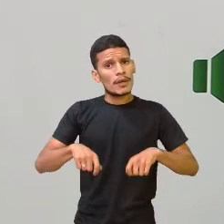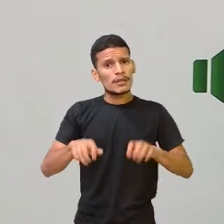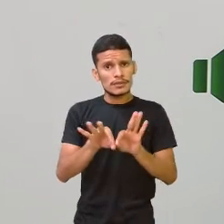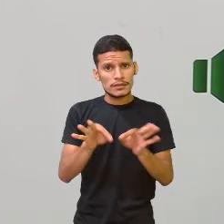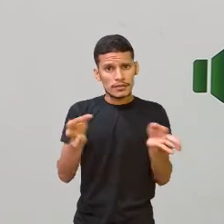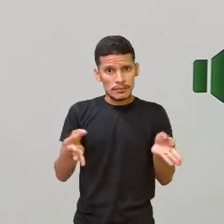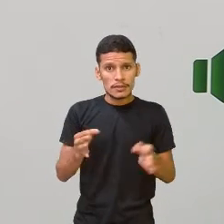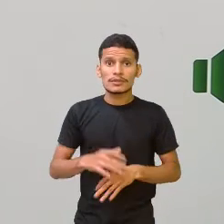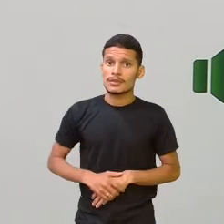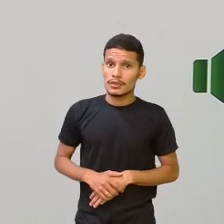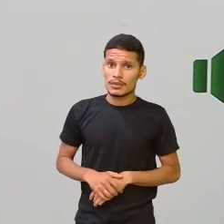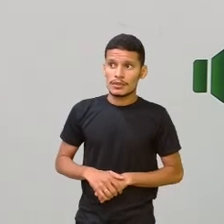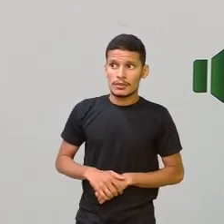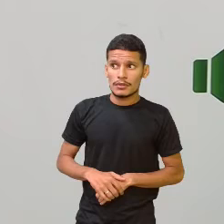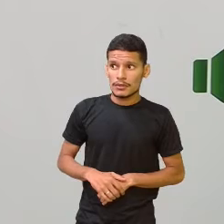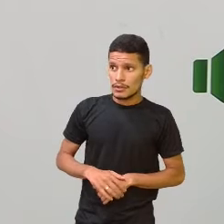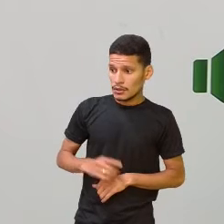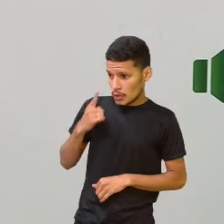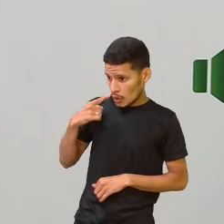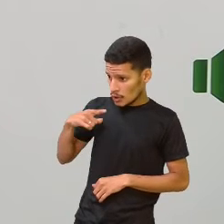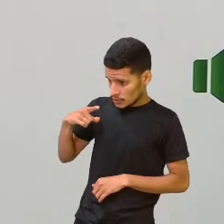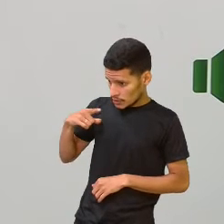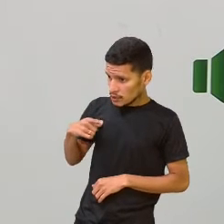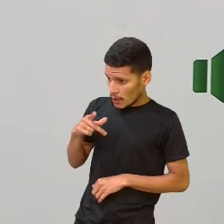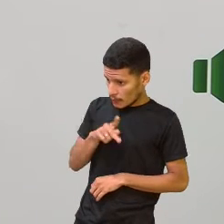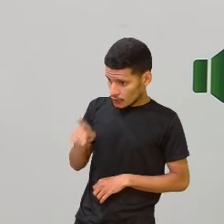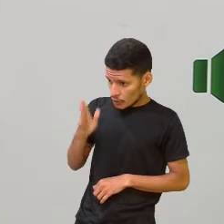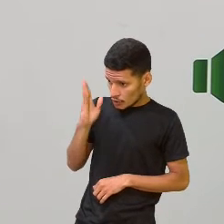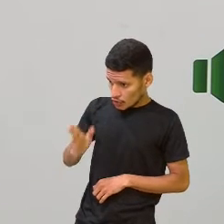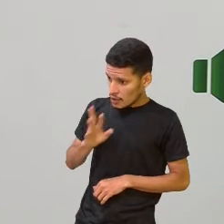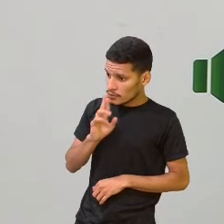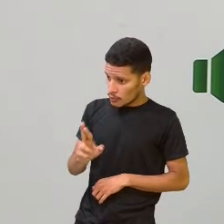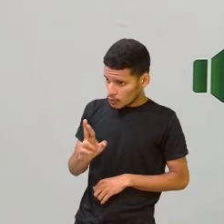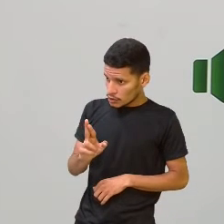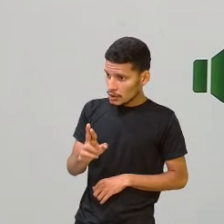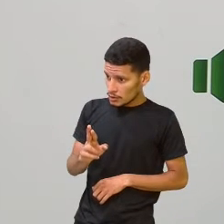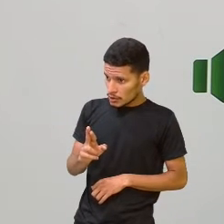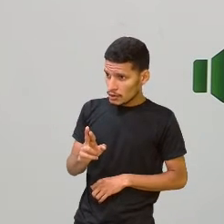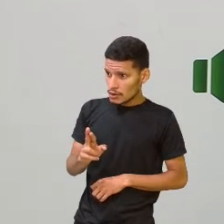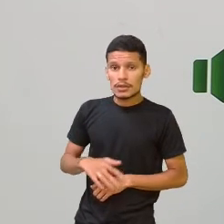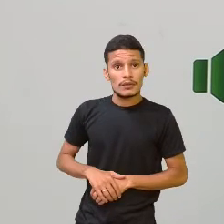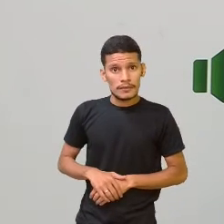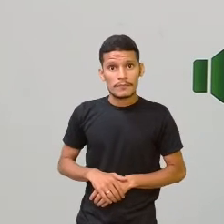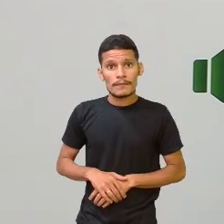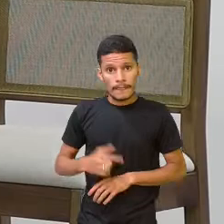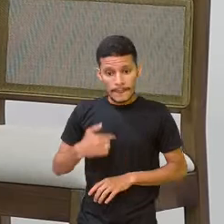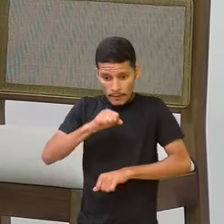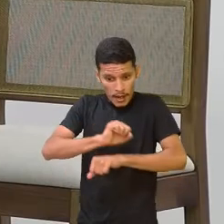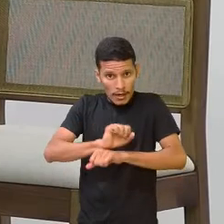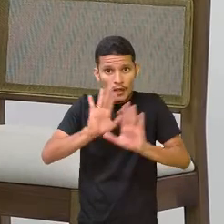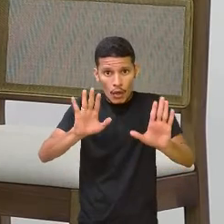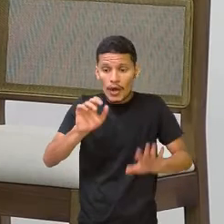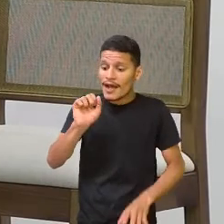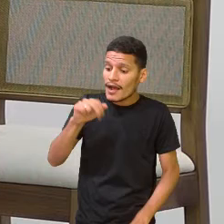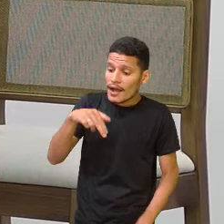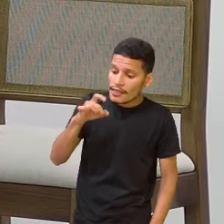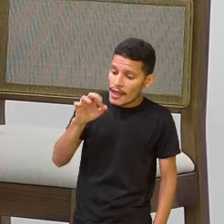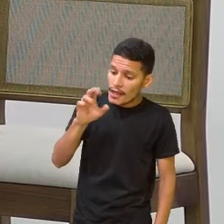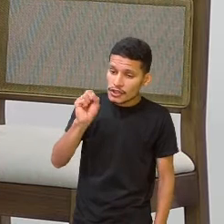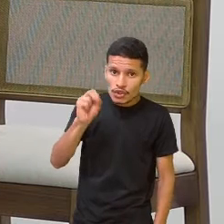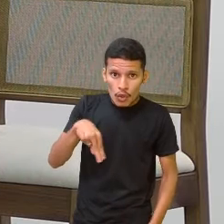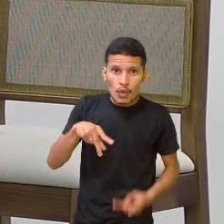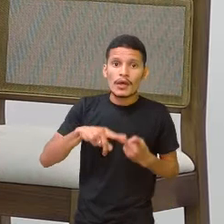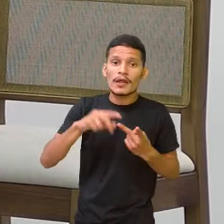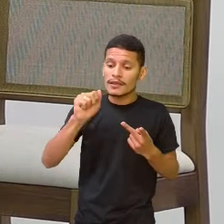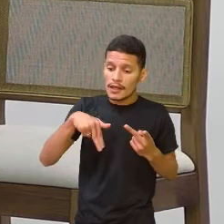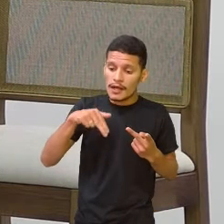né? E aí, professora, já tem? Porque eu já parei aqui. Tem sim. O já Anderson, tem. A